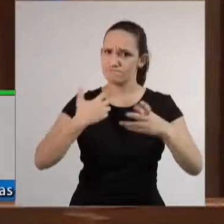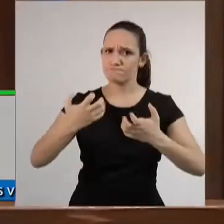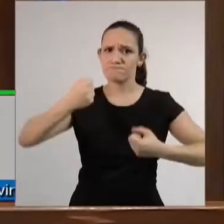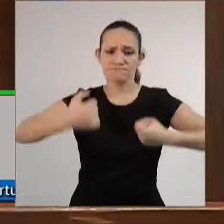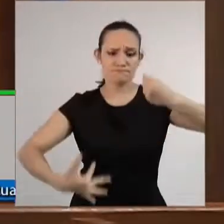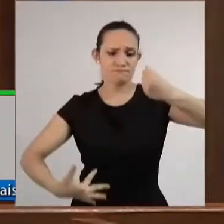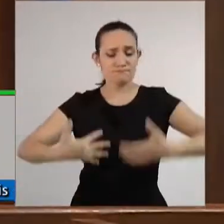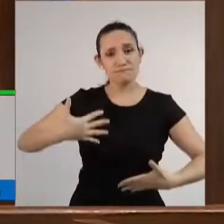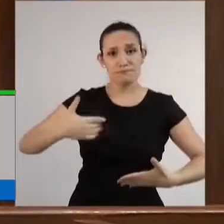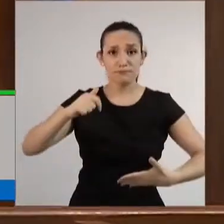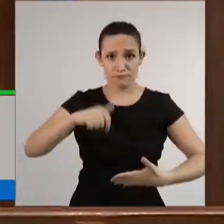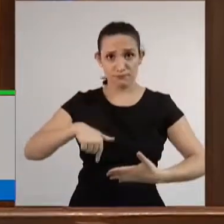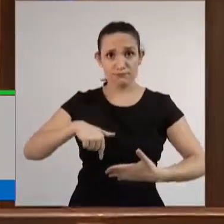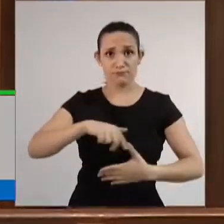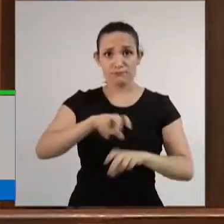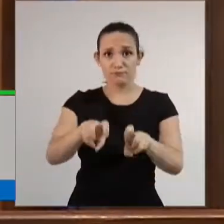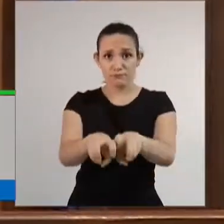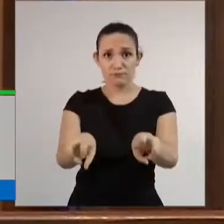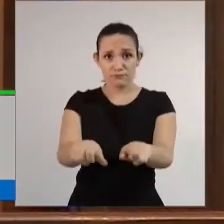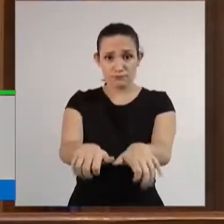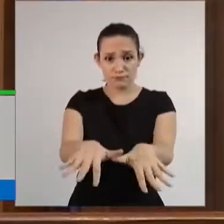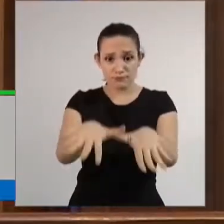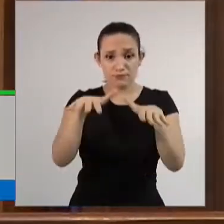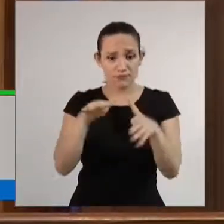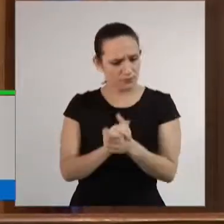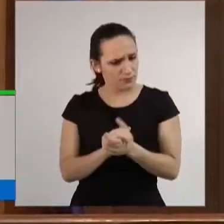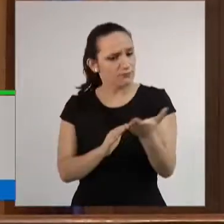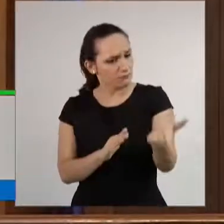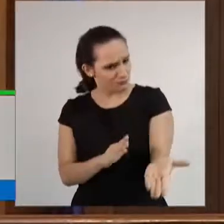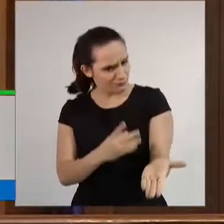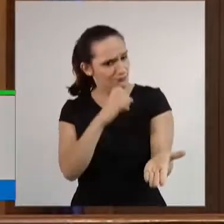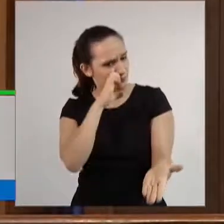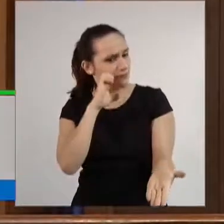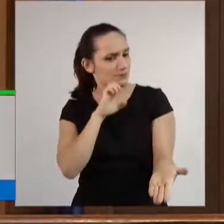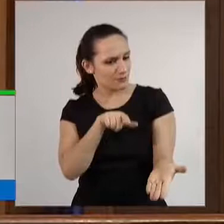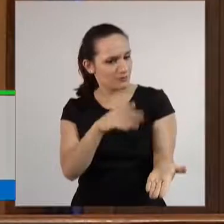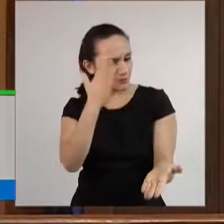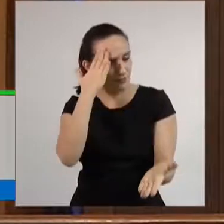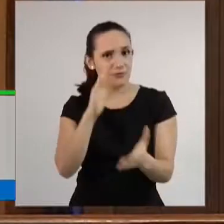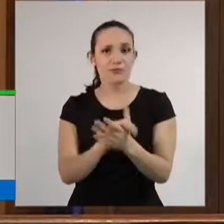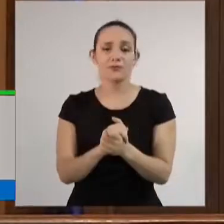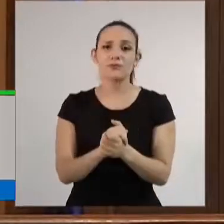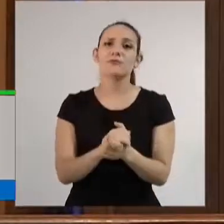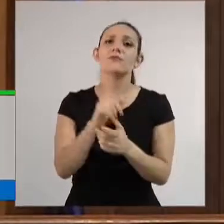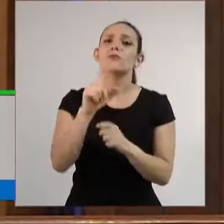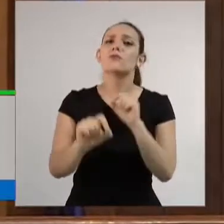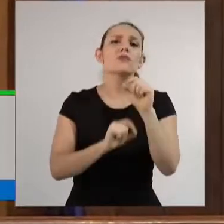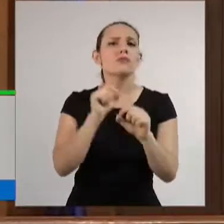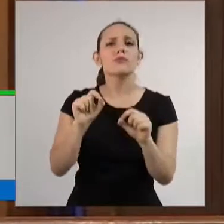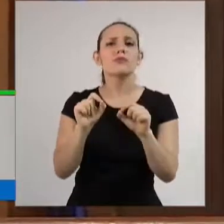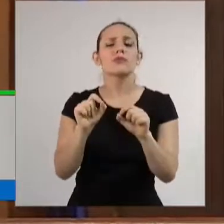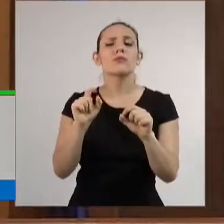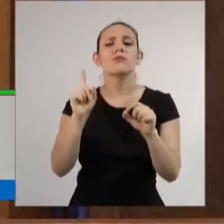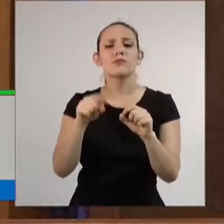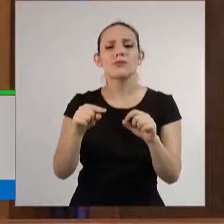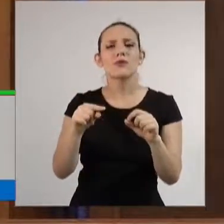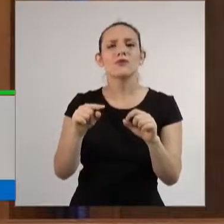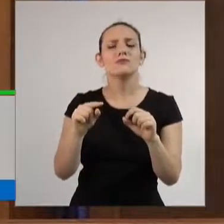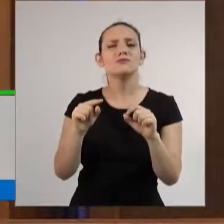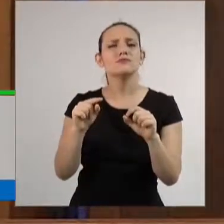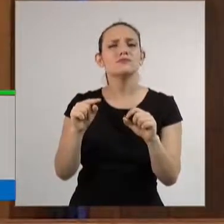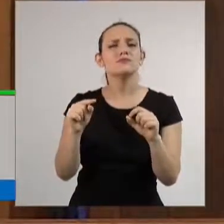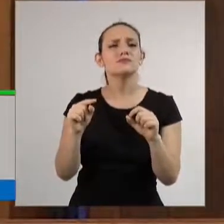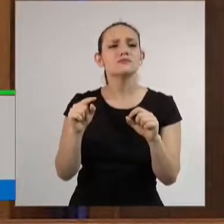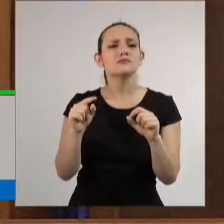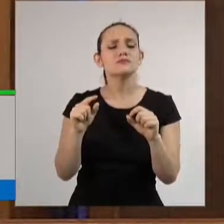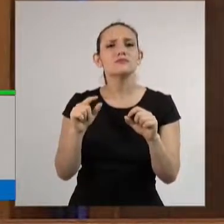esse plenário, deputado Enel Felini, está relacionado à